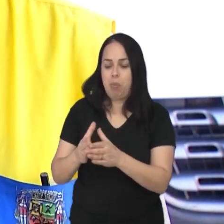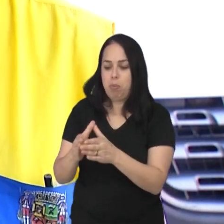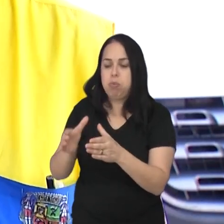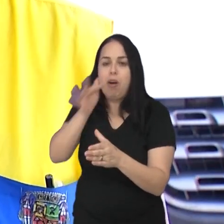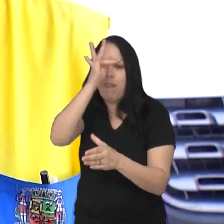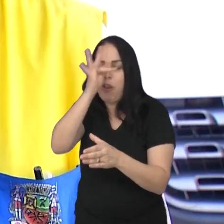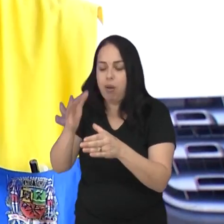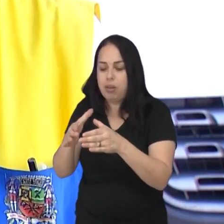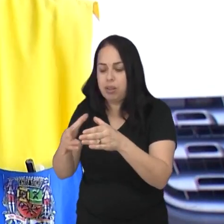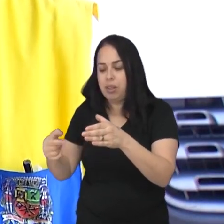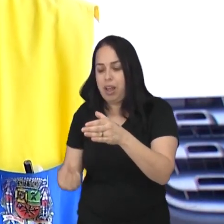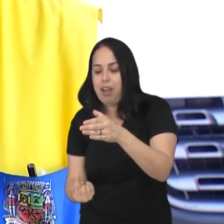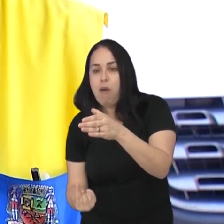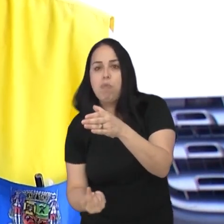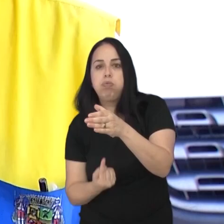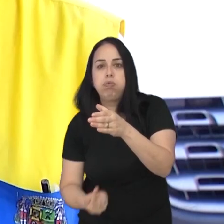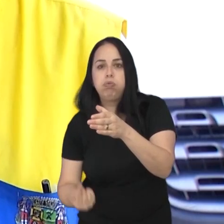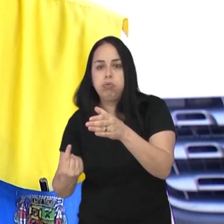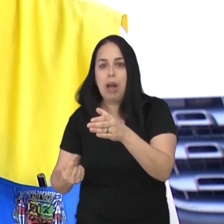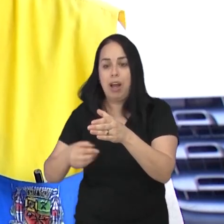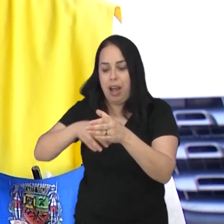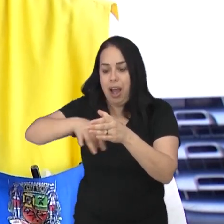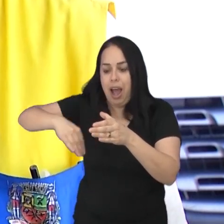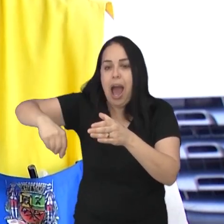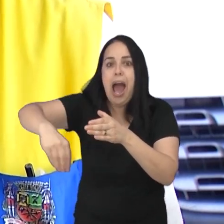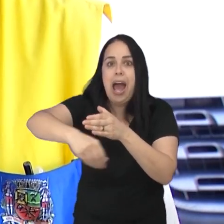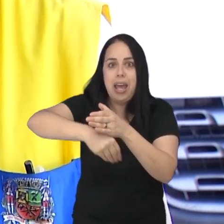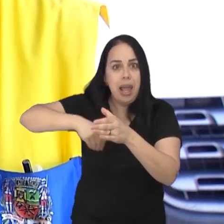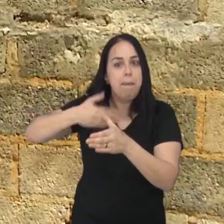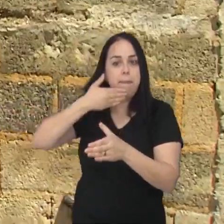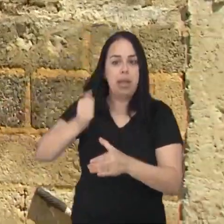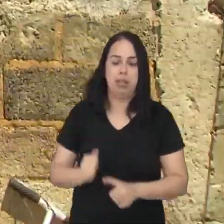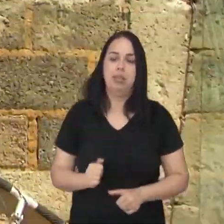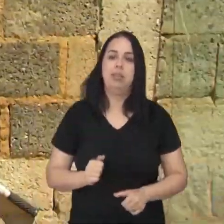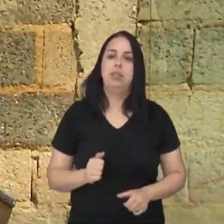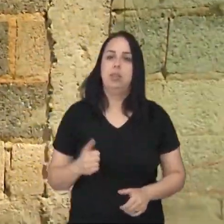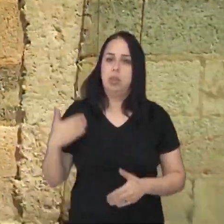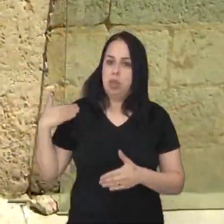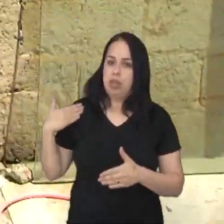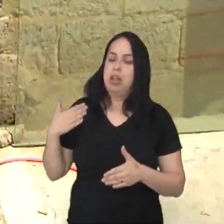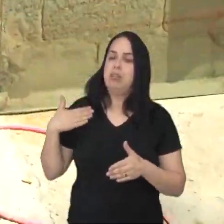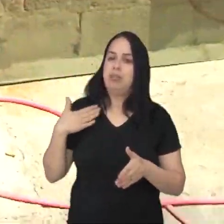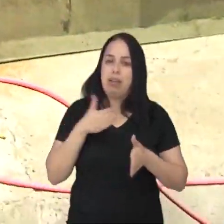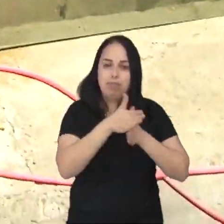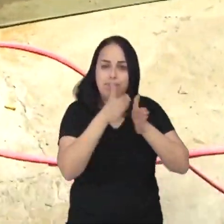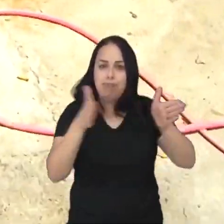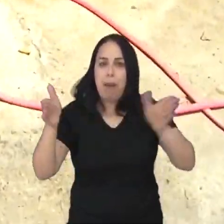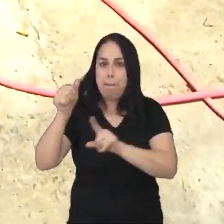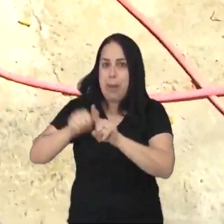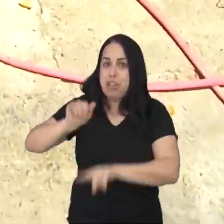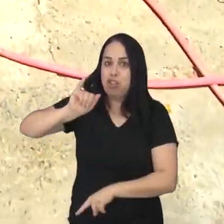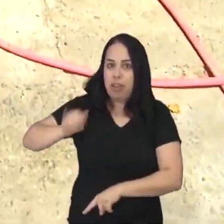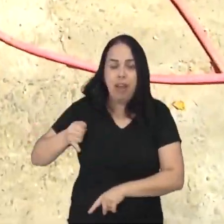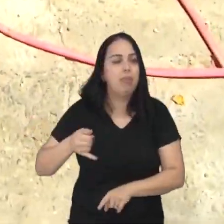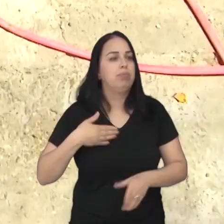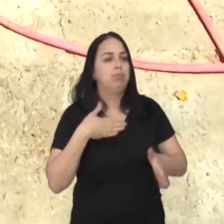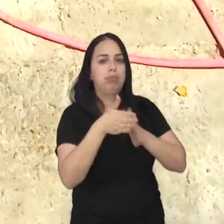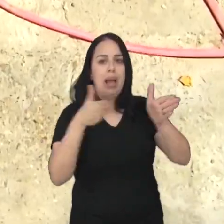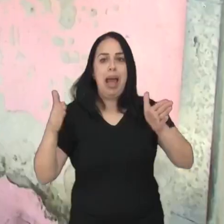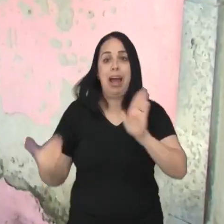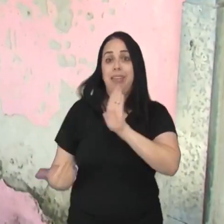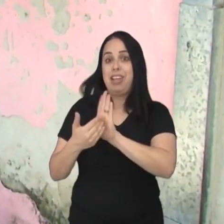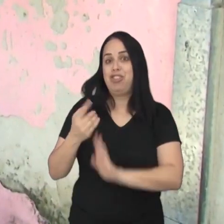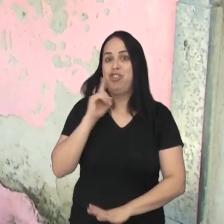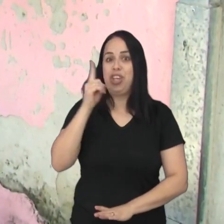Então, pratinho de planta, a gente pede para furar o pratinho, colocar areia. Esse processo vai se repetir por toda a cidade durante o mês de